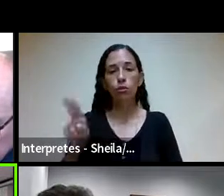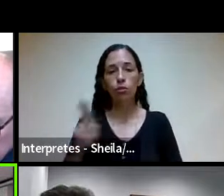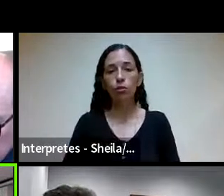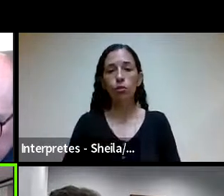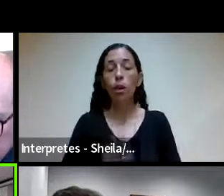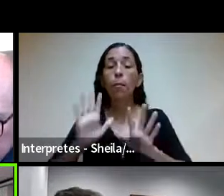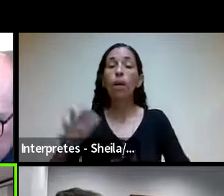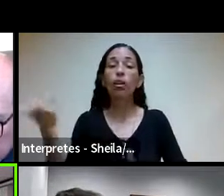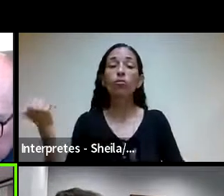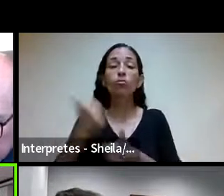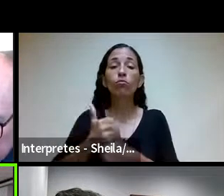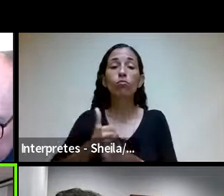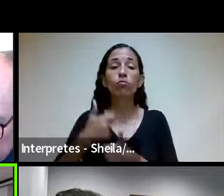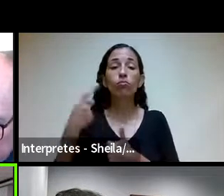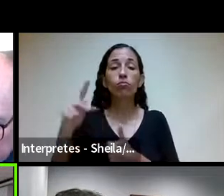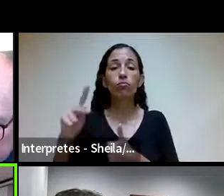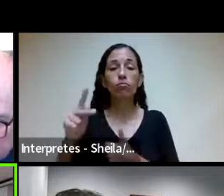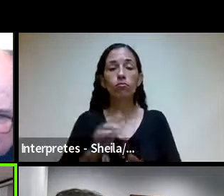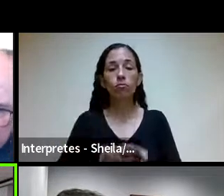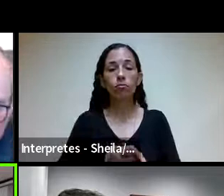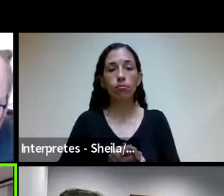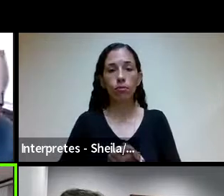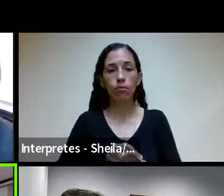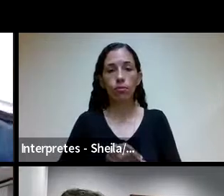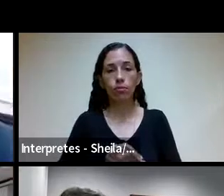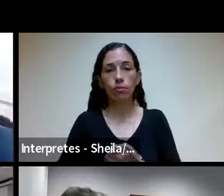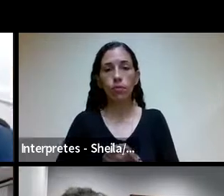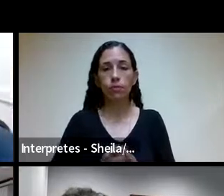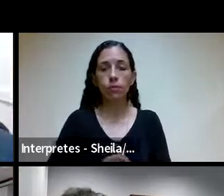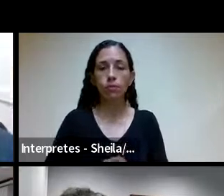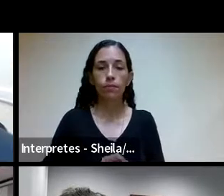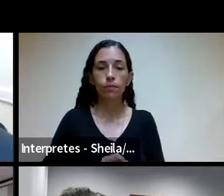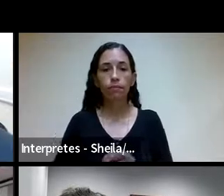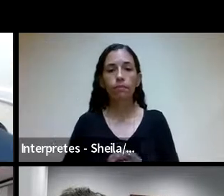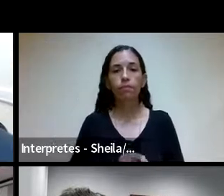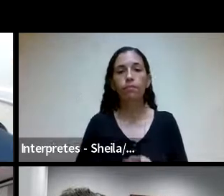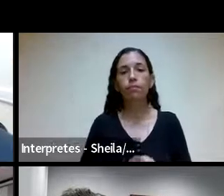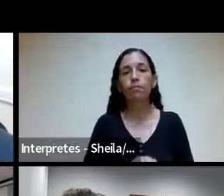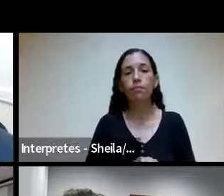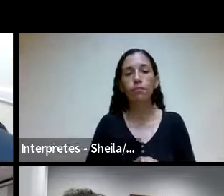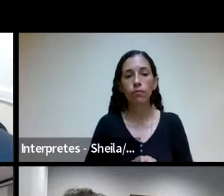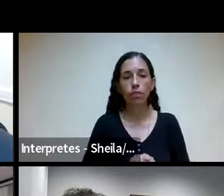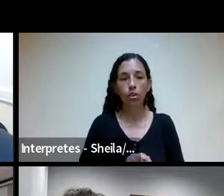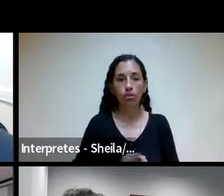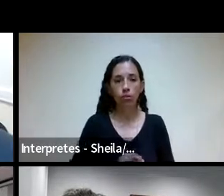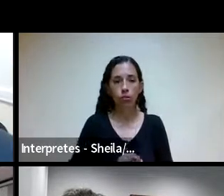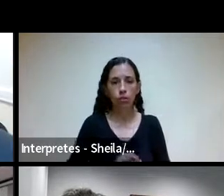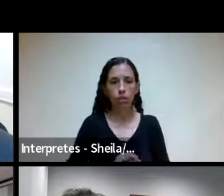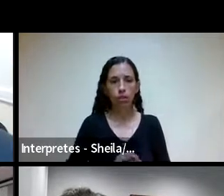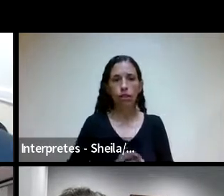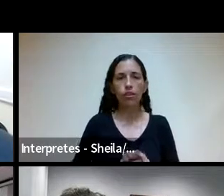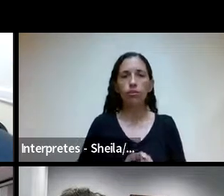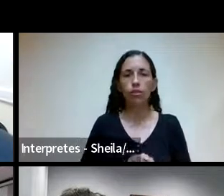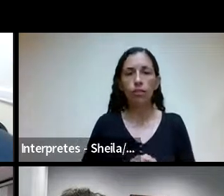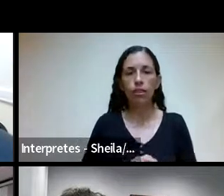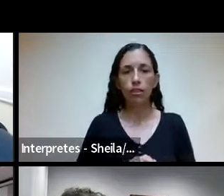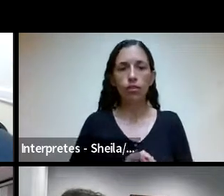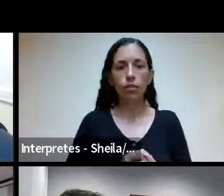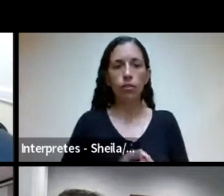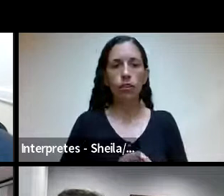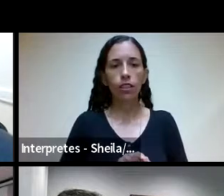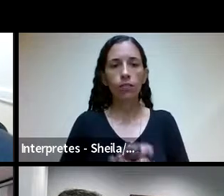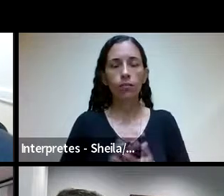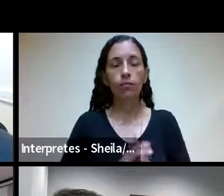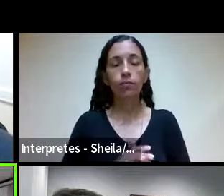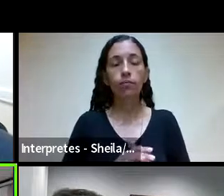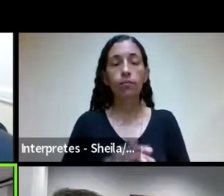Fernando, ficará. Certo? Perfeito, perfeito. Gabinete. Vamos ver o segundo. Para o dia